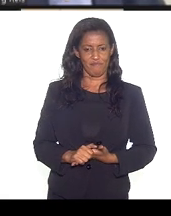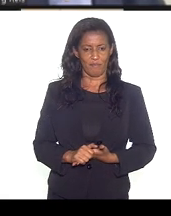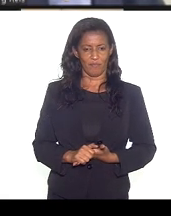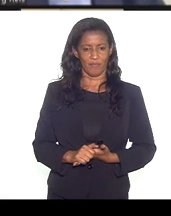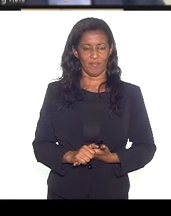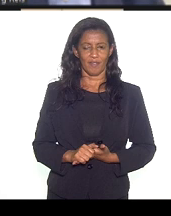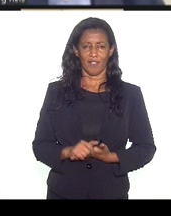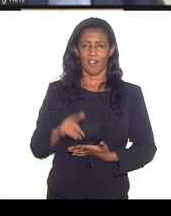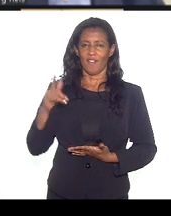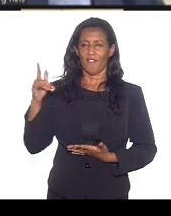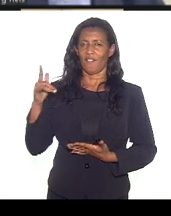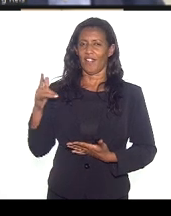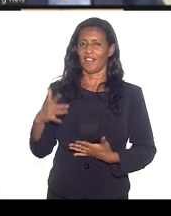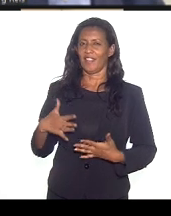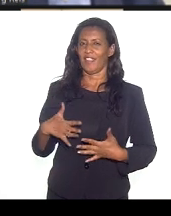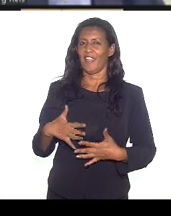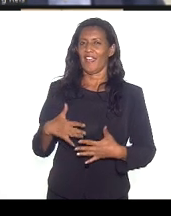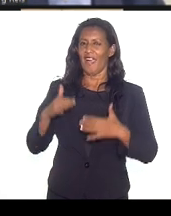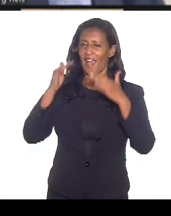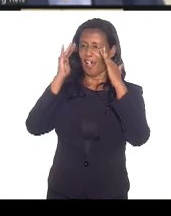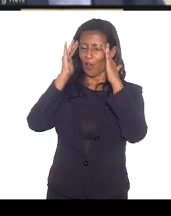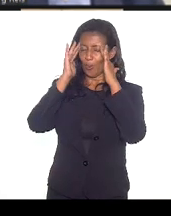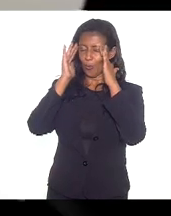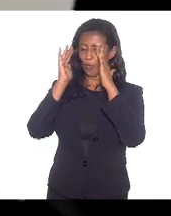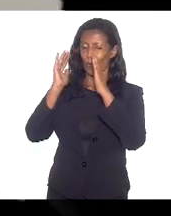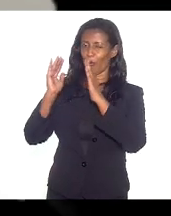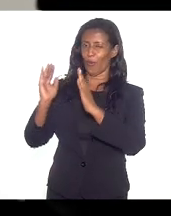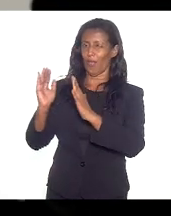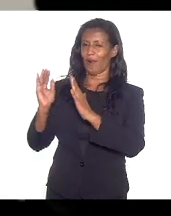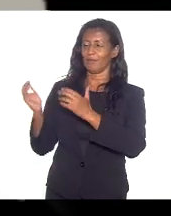a honra de presidir a sessão que Vossa Excelência dará,